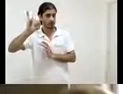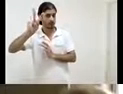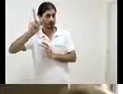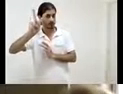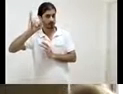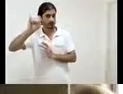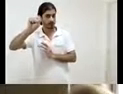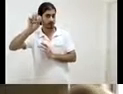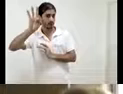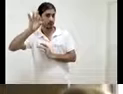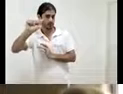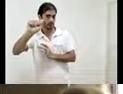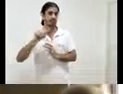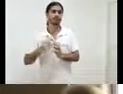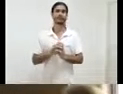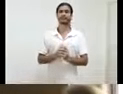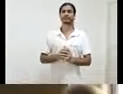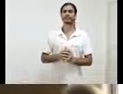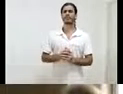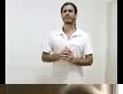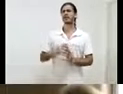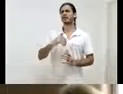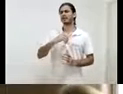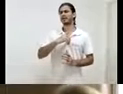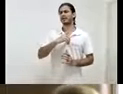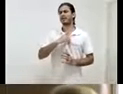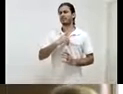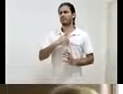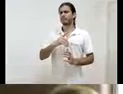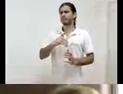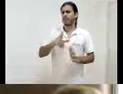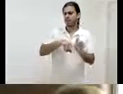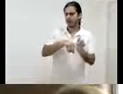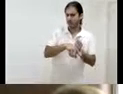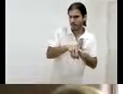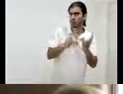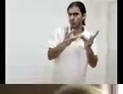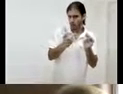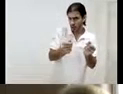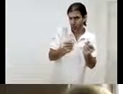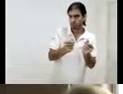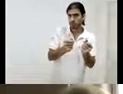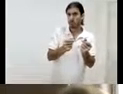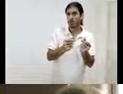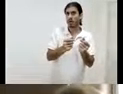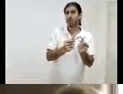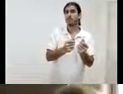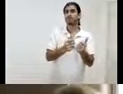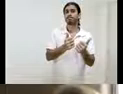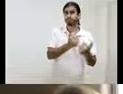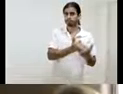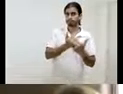característica de pesquisa, uma definição de pesquisa ou de conhecimento científico. E as ciências humanas é como se elas não fizessem